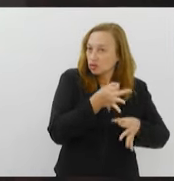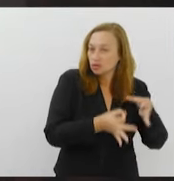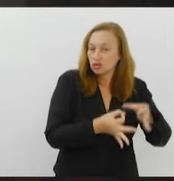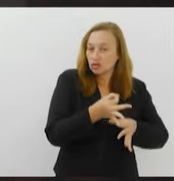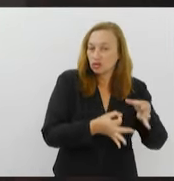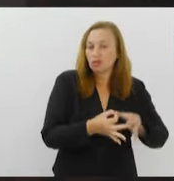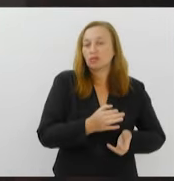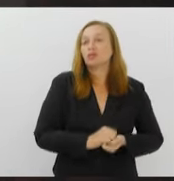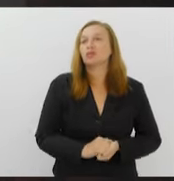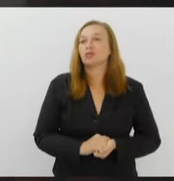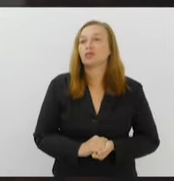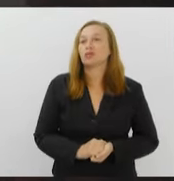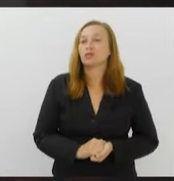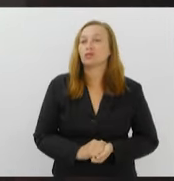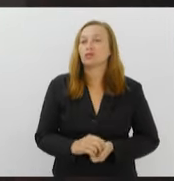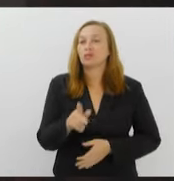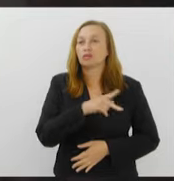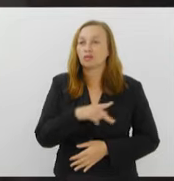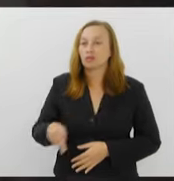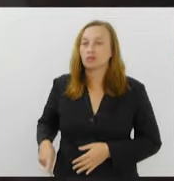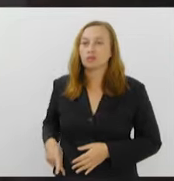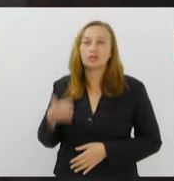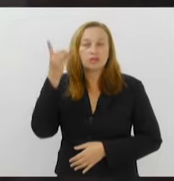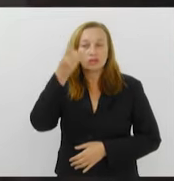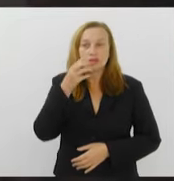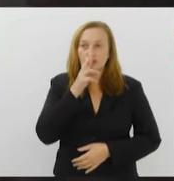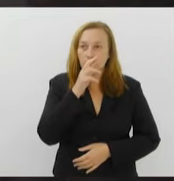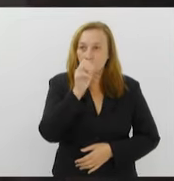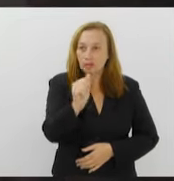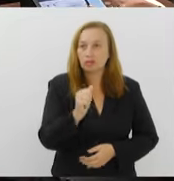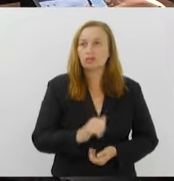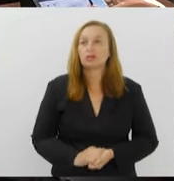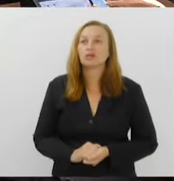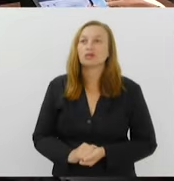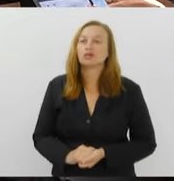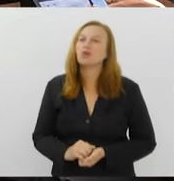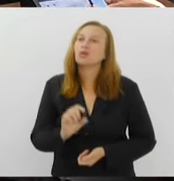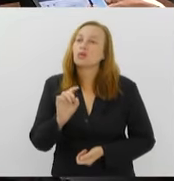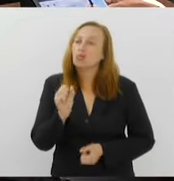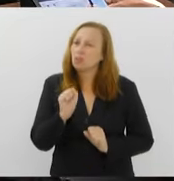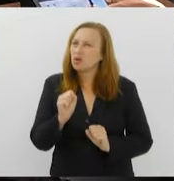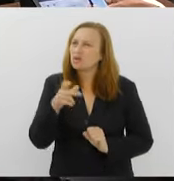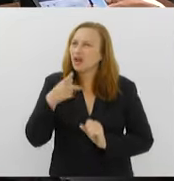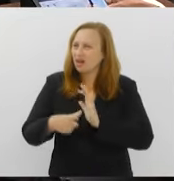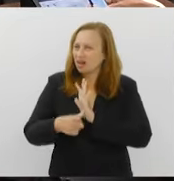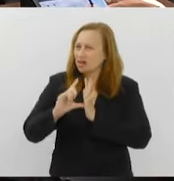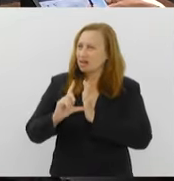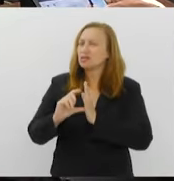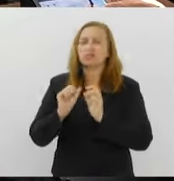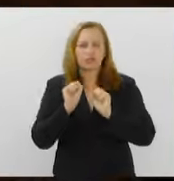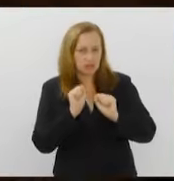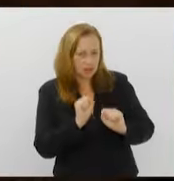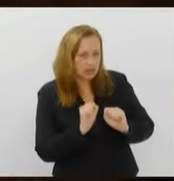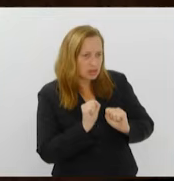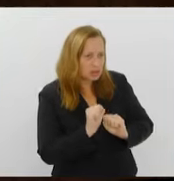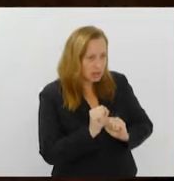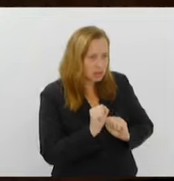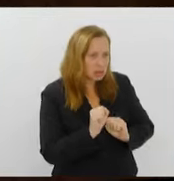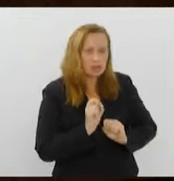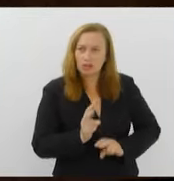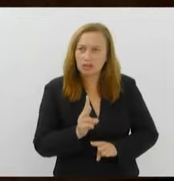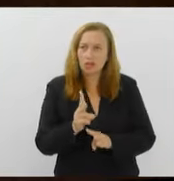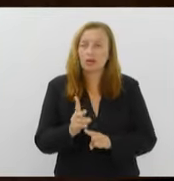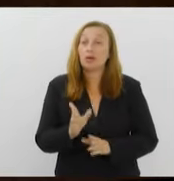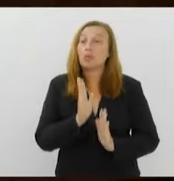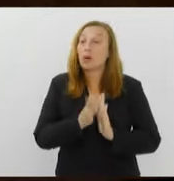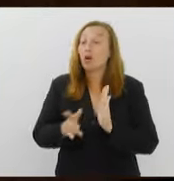Constituição e Justiça, presidente, deputado Rodrigo Amorim. O senhor me dá um pela ordem antes, senhor presidente? Claro, sempre, deputado. O